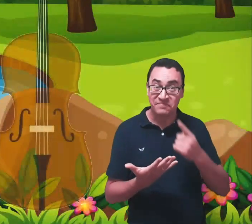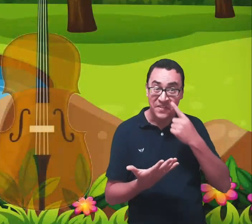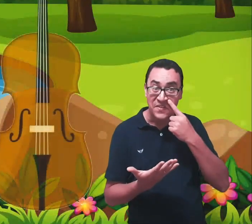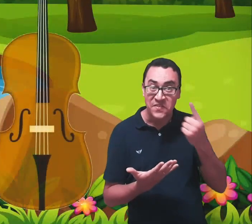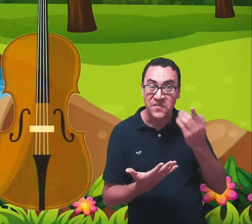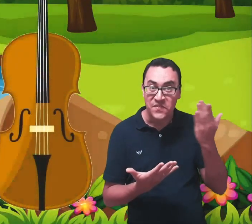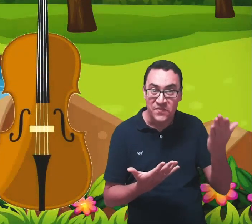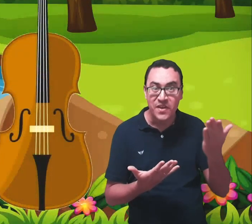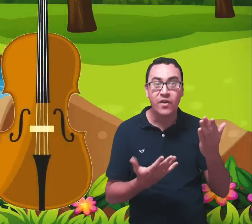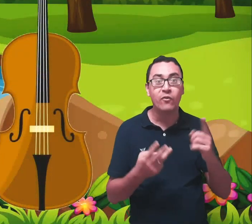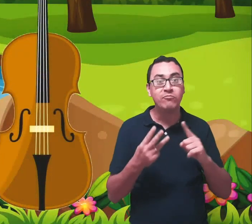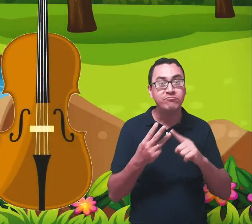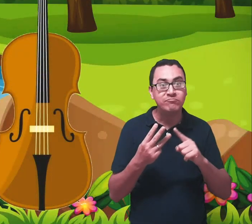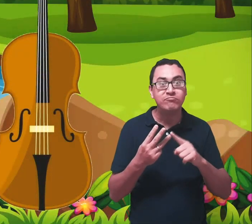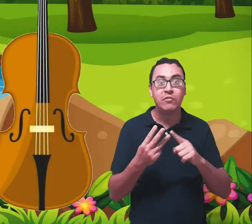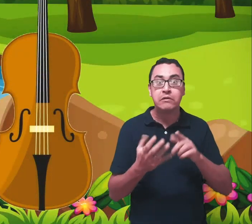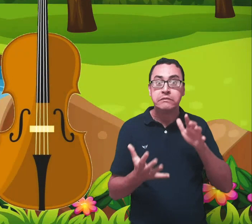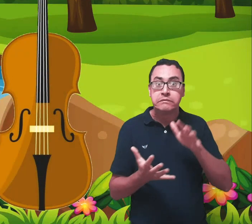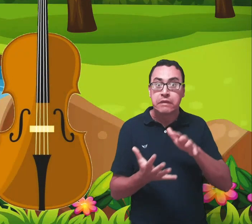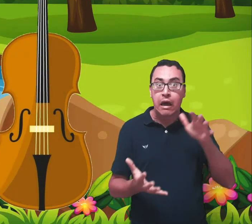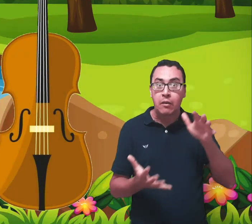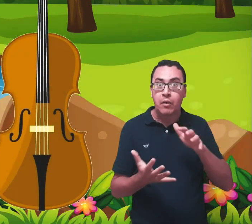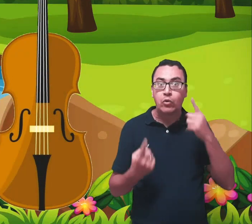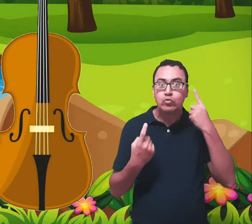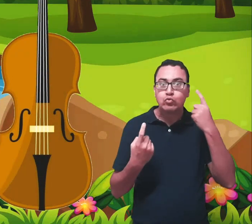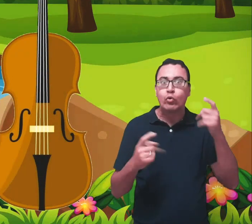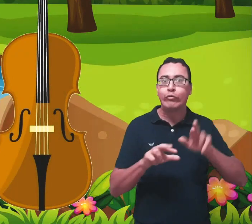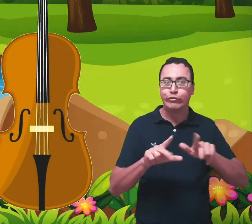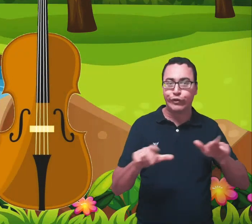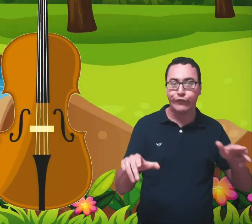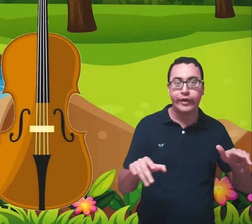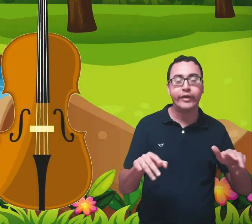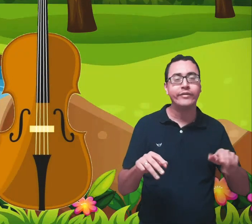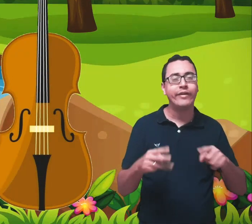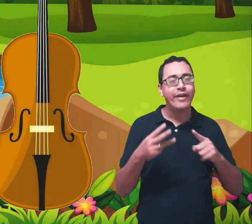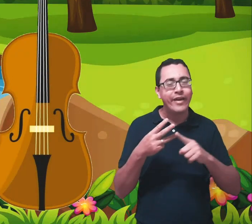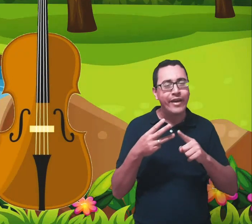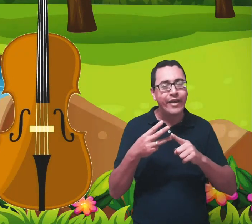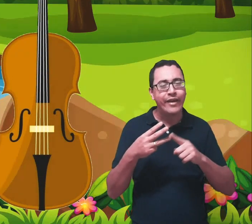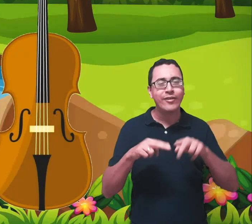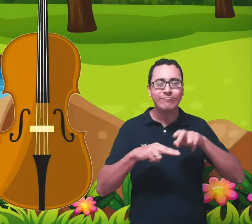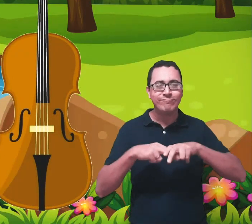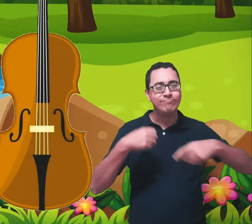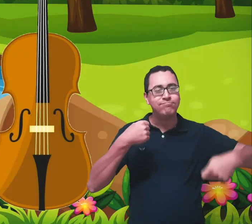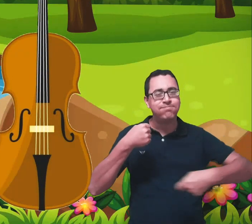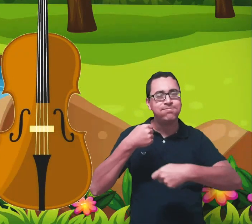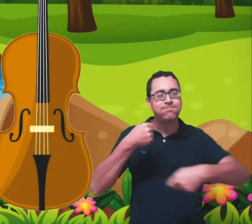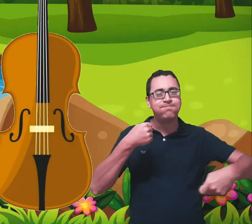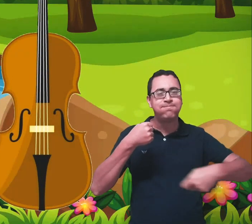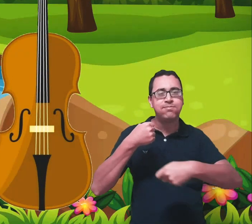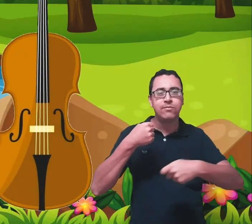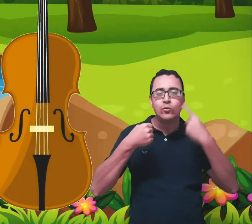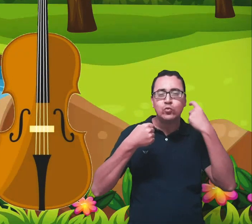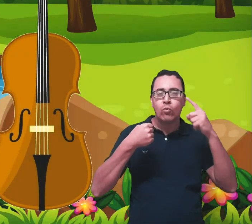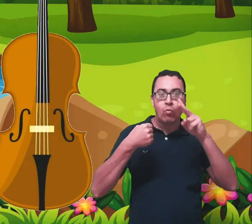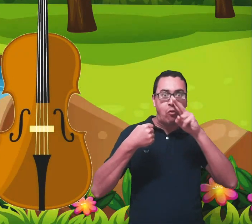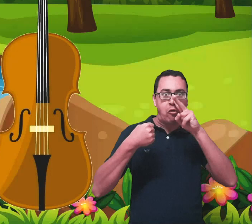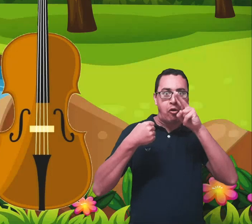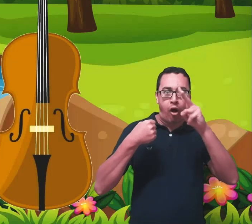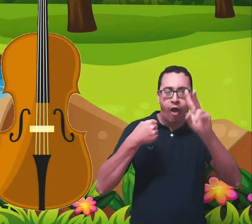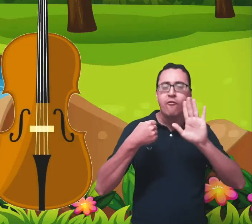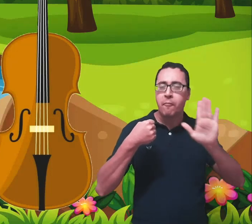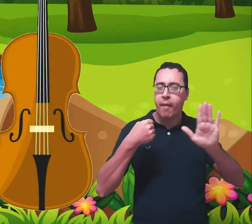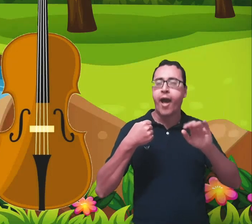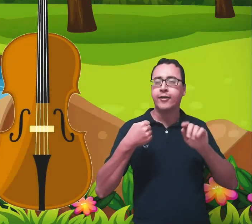Viram como o tamanho do instrumento muda seu som? O violoncelo tem um som ainda mais grave, mas não deixa de ser gentil